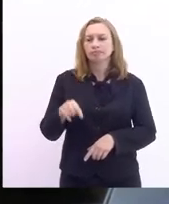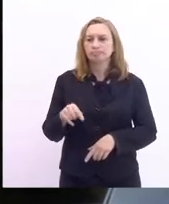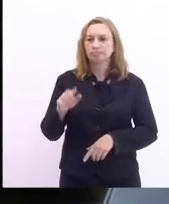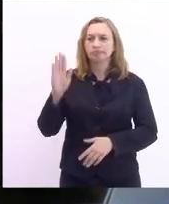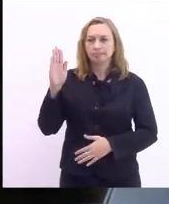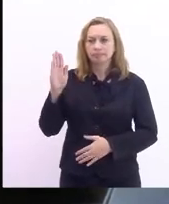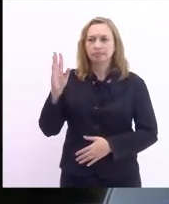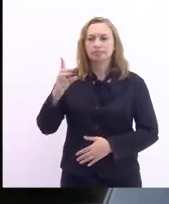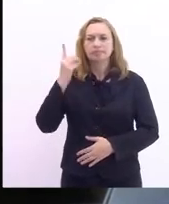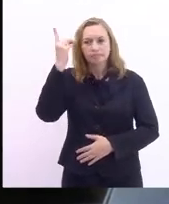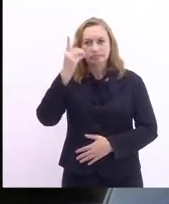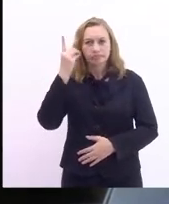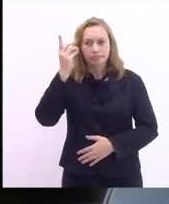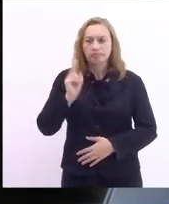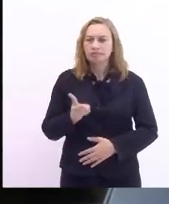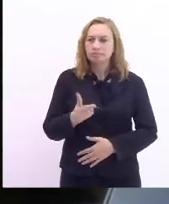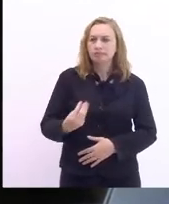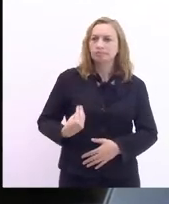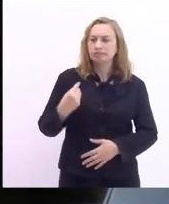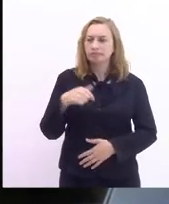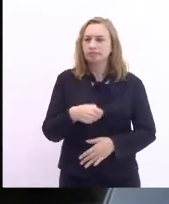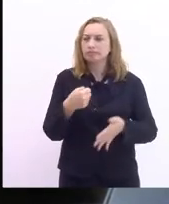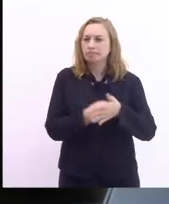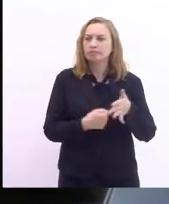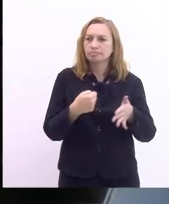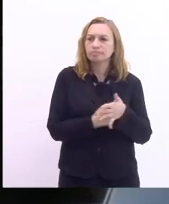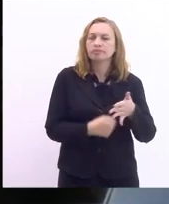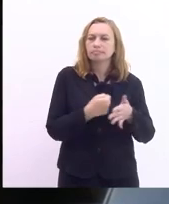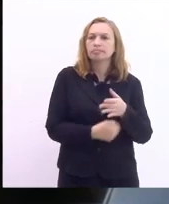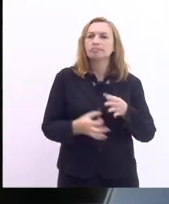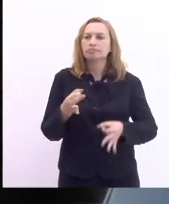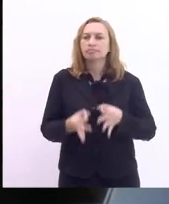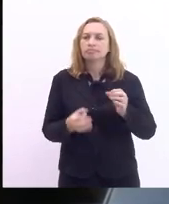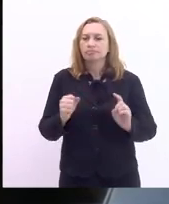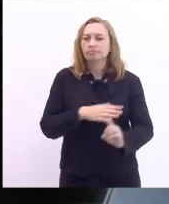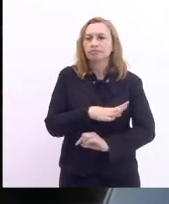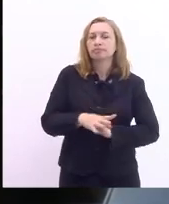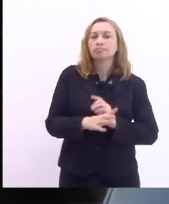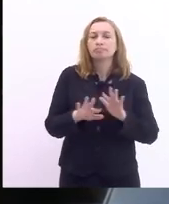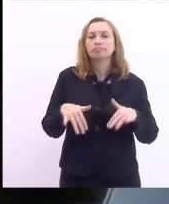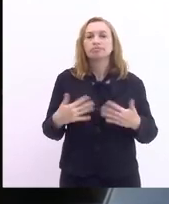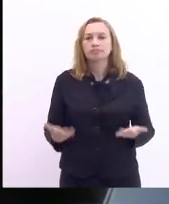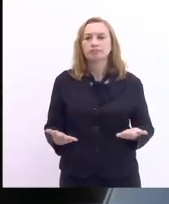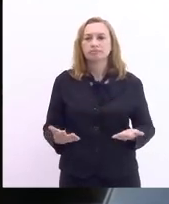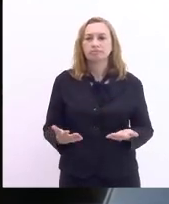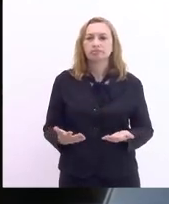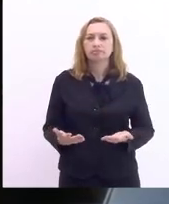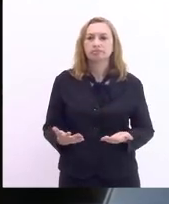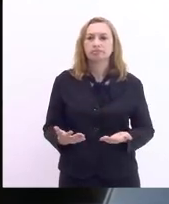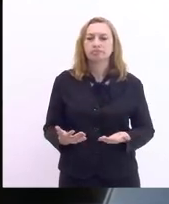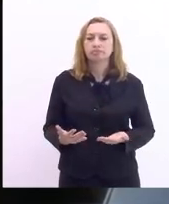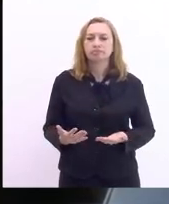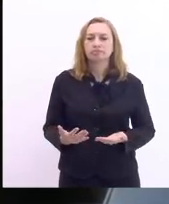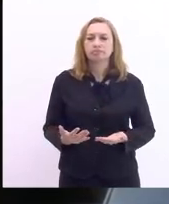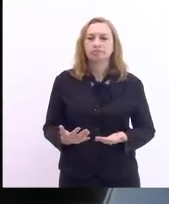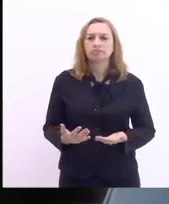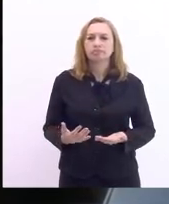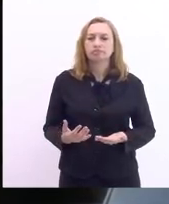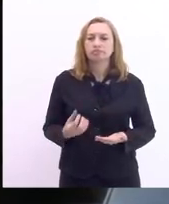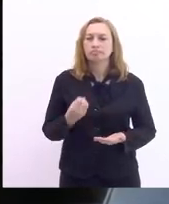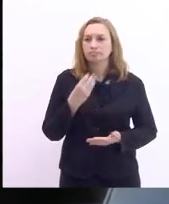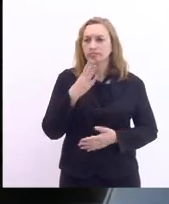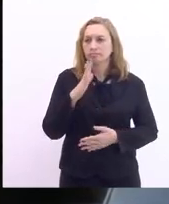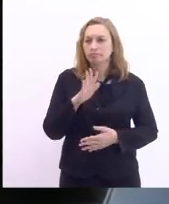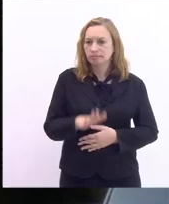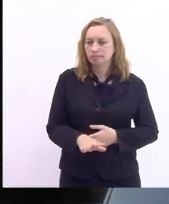a deputado sempre esteve conosco na luta pela justiça social Enfim uma um bom uma boa tarde